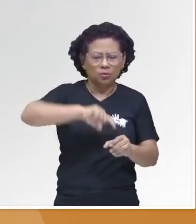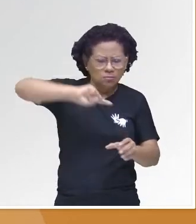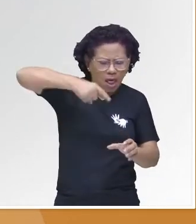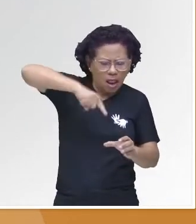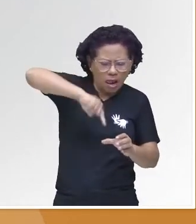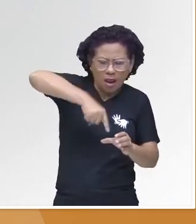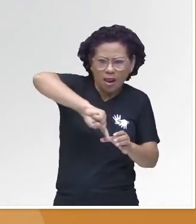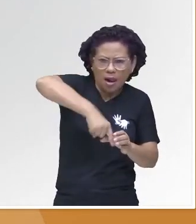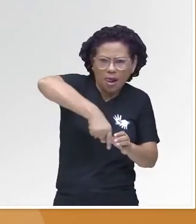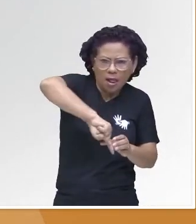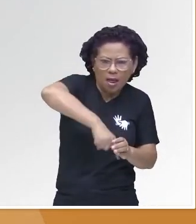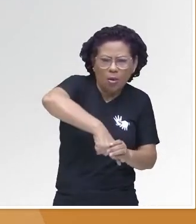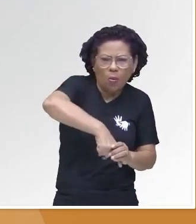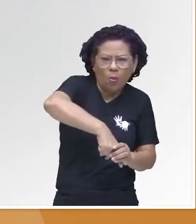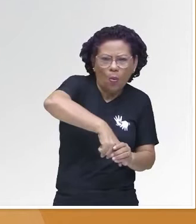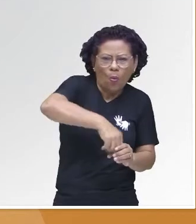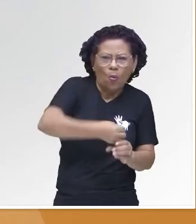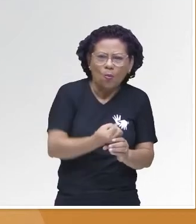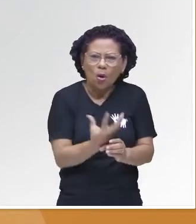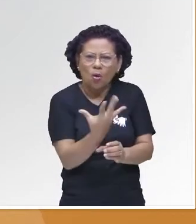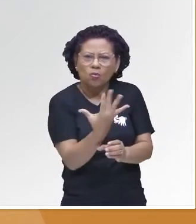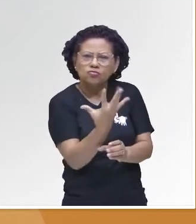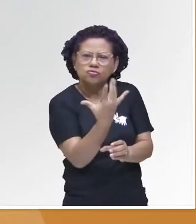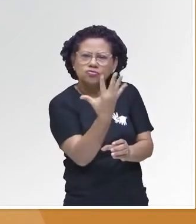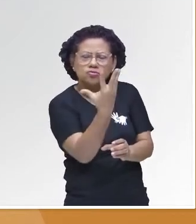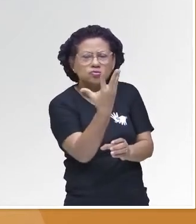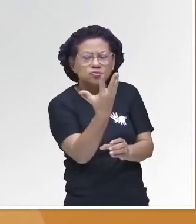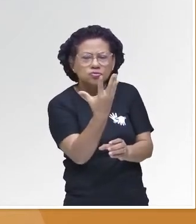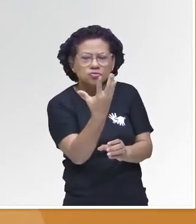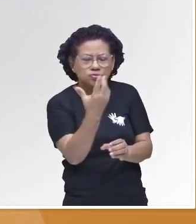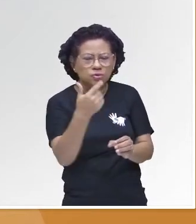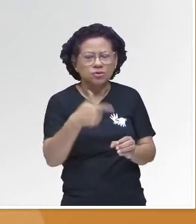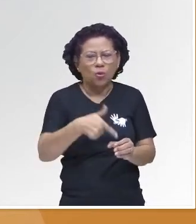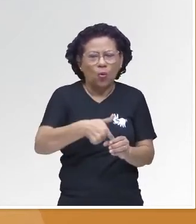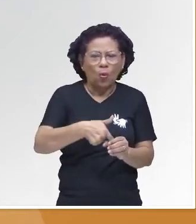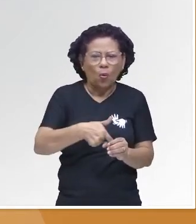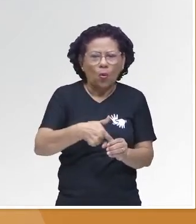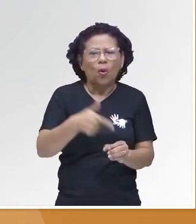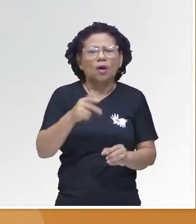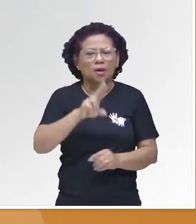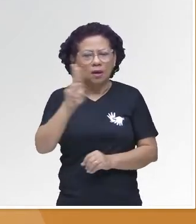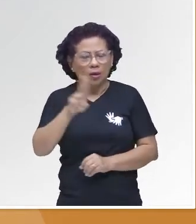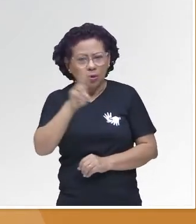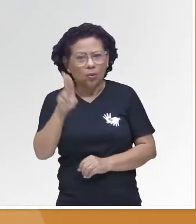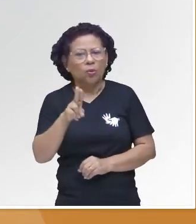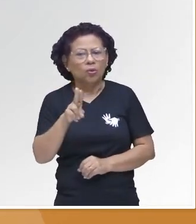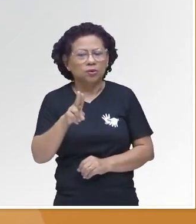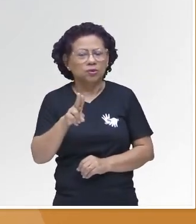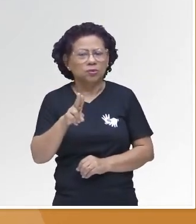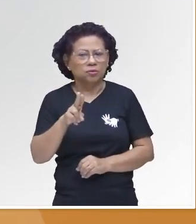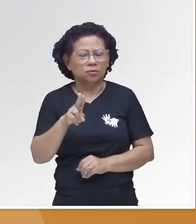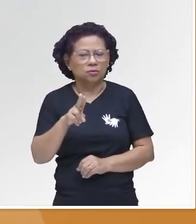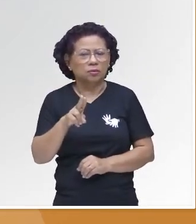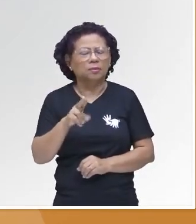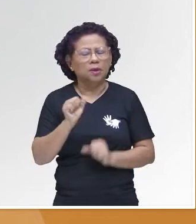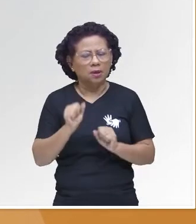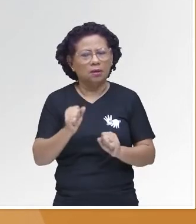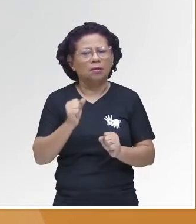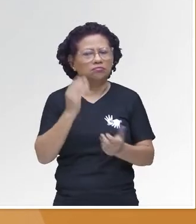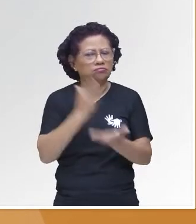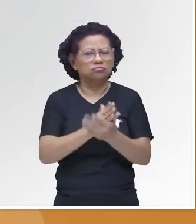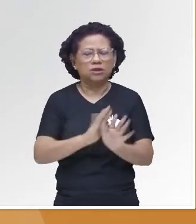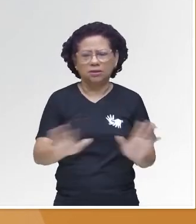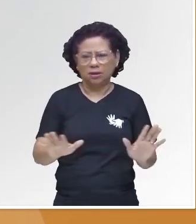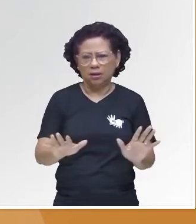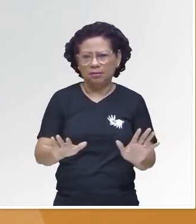Então, nos grandes centros urbanos, o que nós temos? Muitos automóveis, veículos, ônibus que